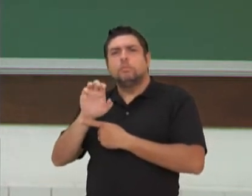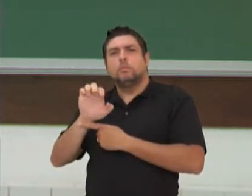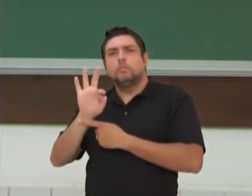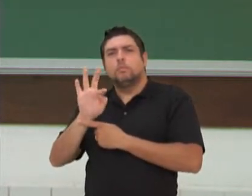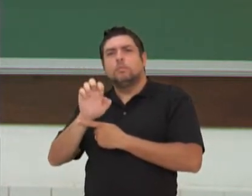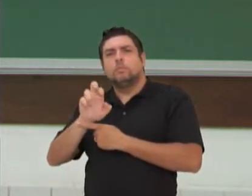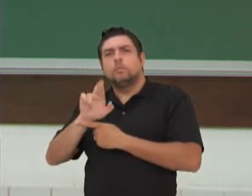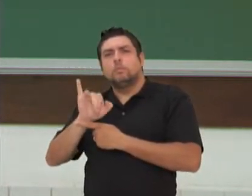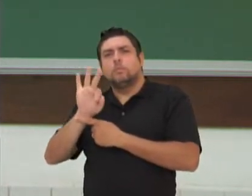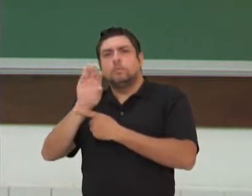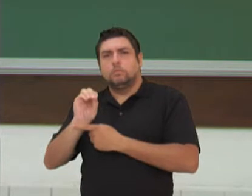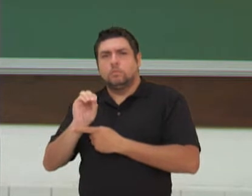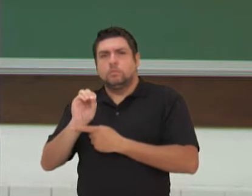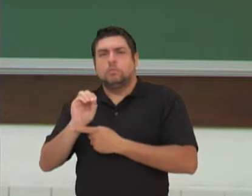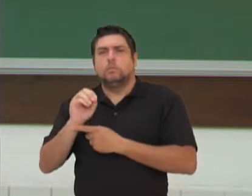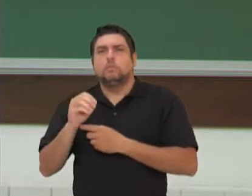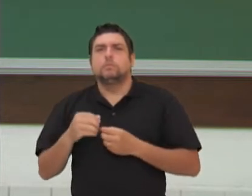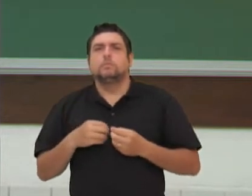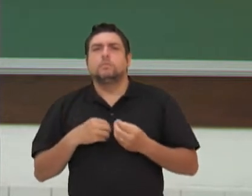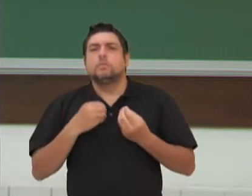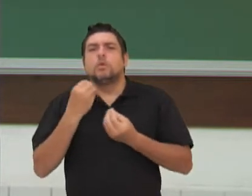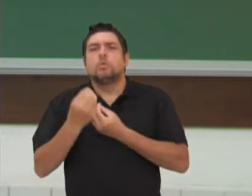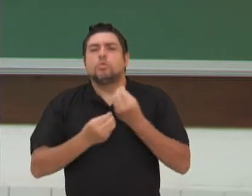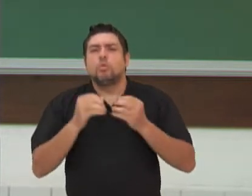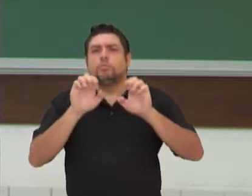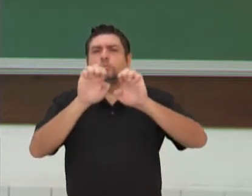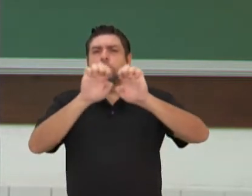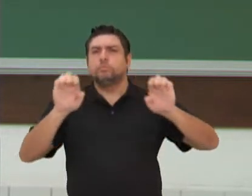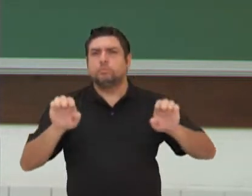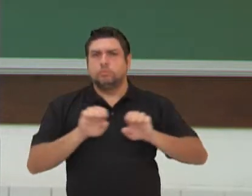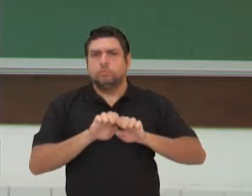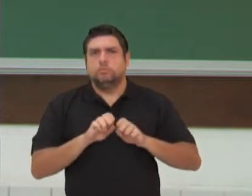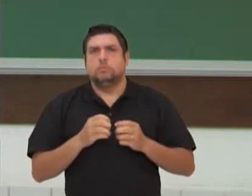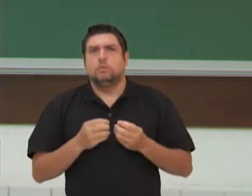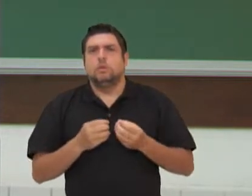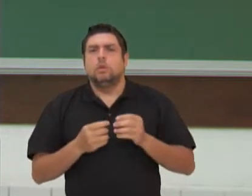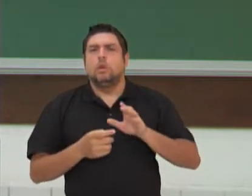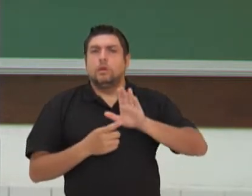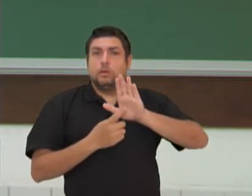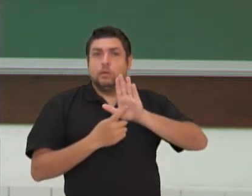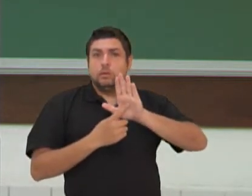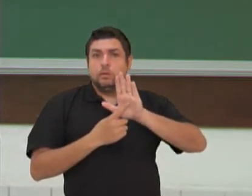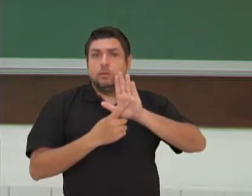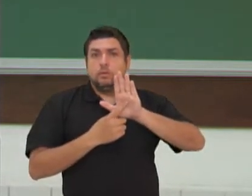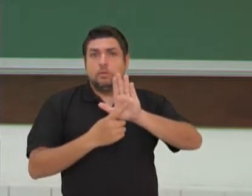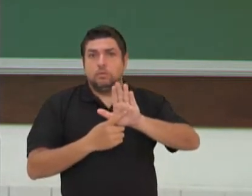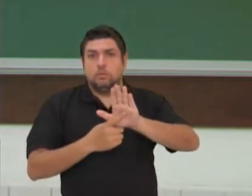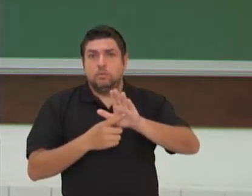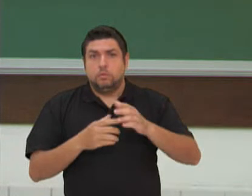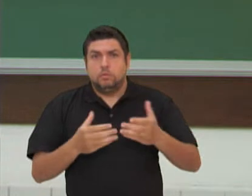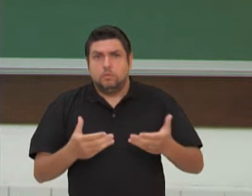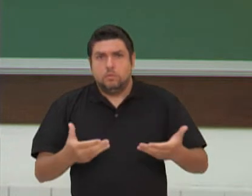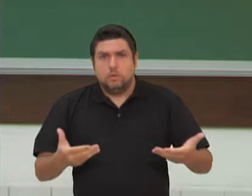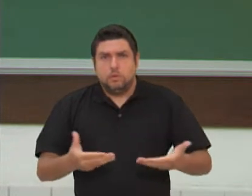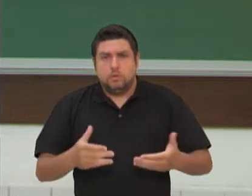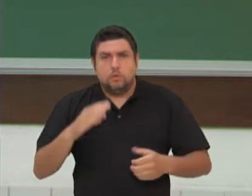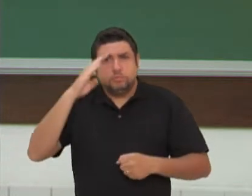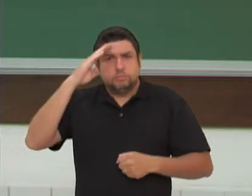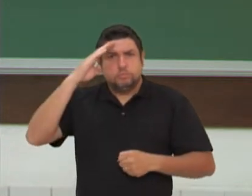para trabalhar com esta estrutura linguística. Expressar a ação posterior a la principal em passado. Ou